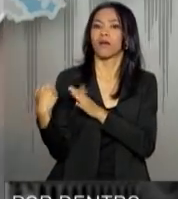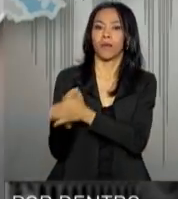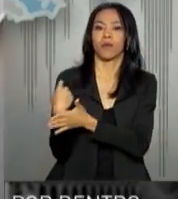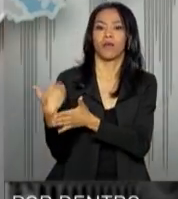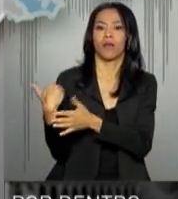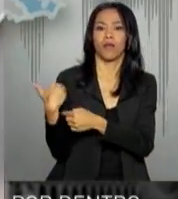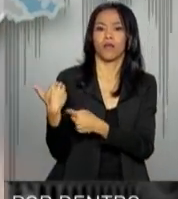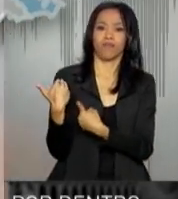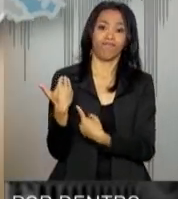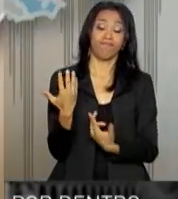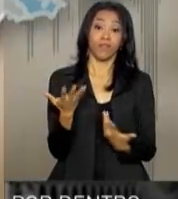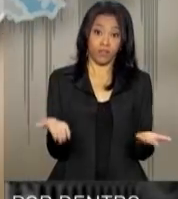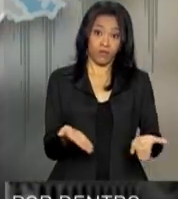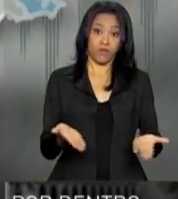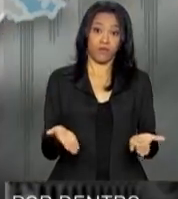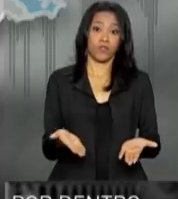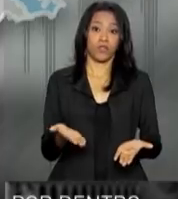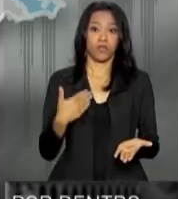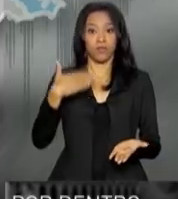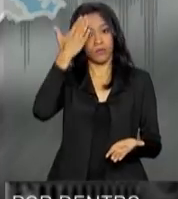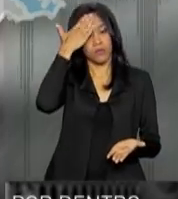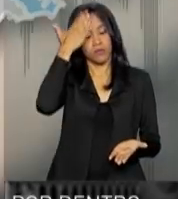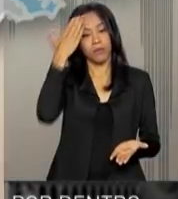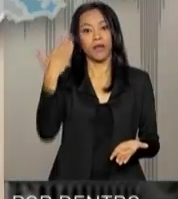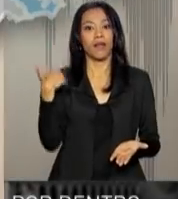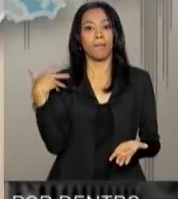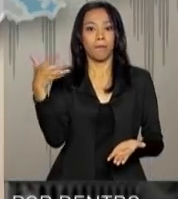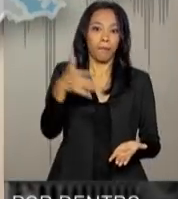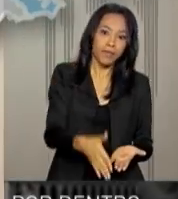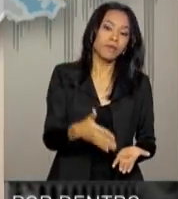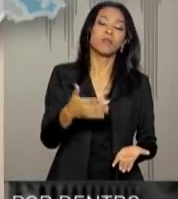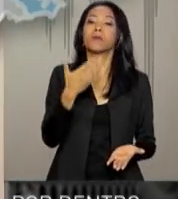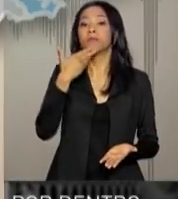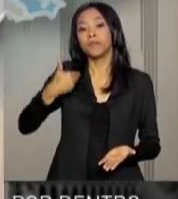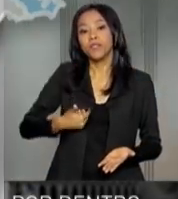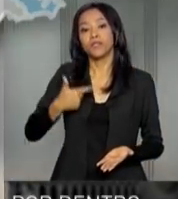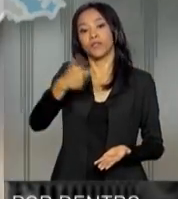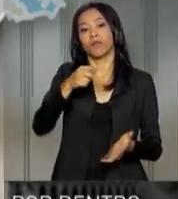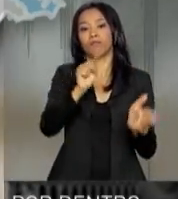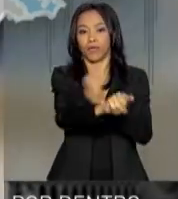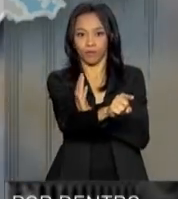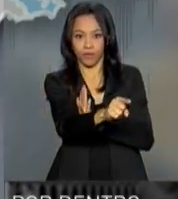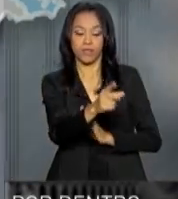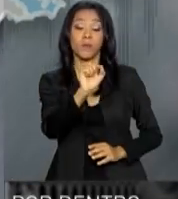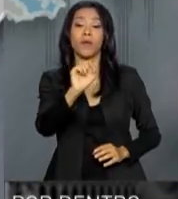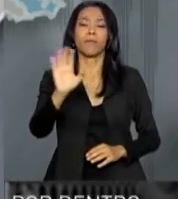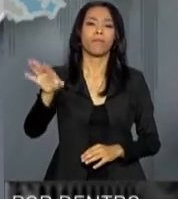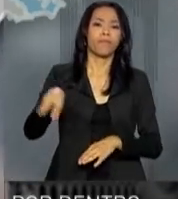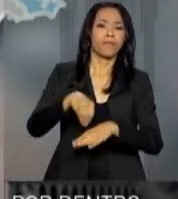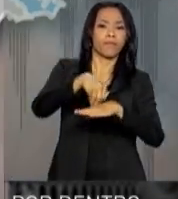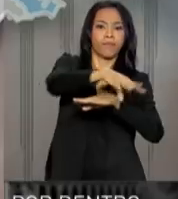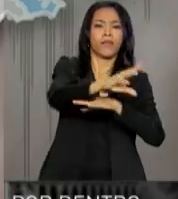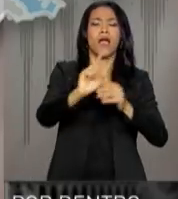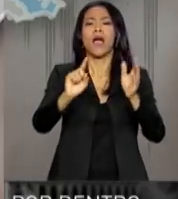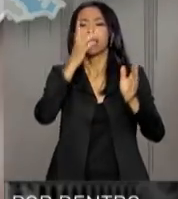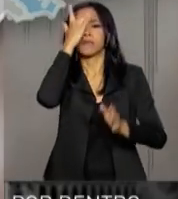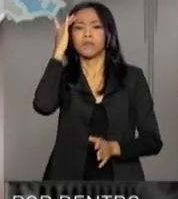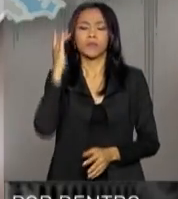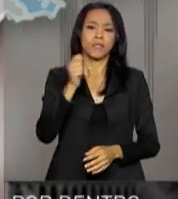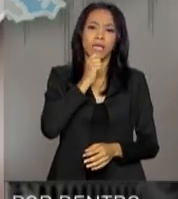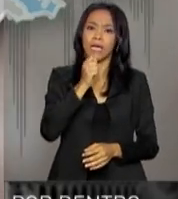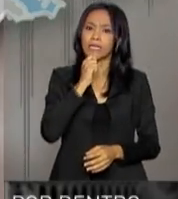inclusive hoje quando sobrar da participação pedindo para que eu fizesse essa pergunta às pessoas que ainda não atingiram